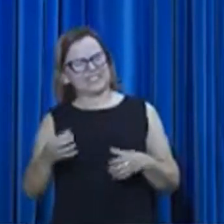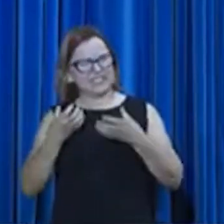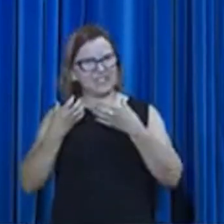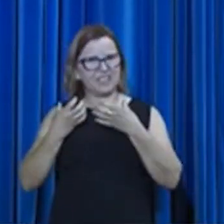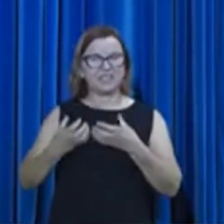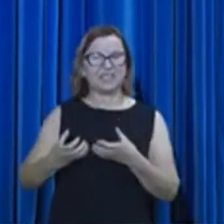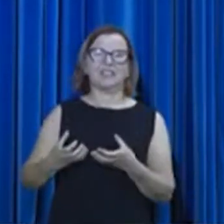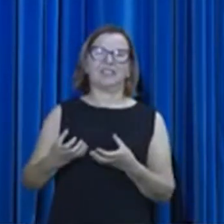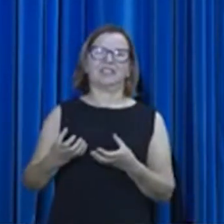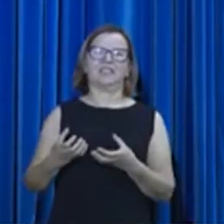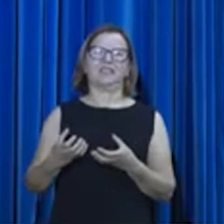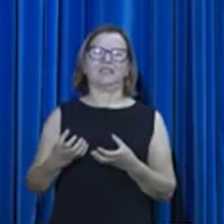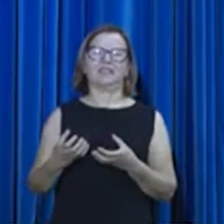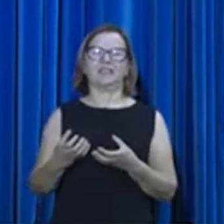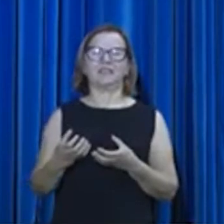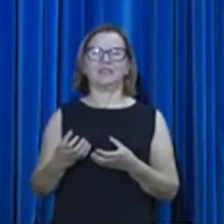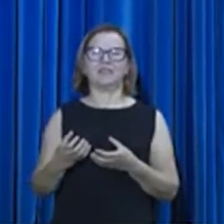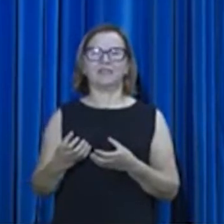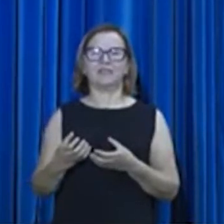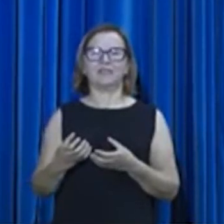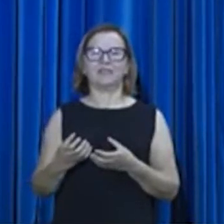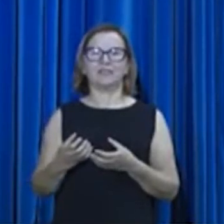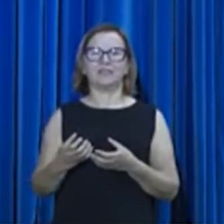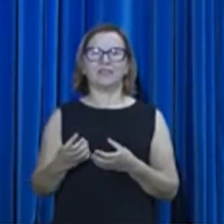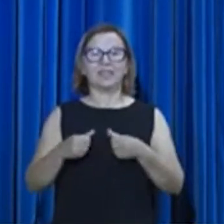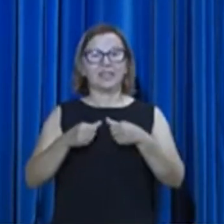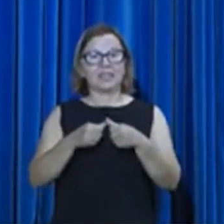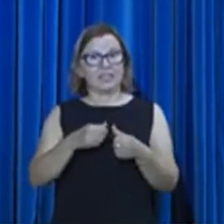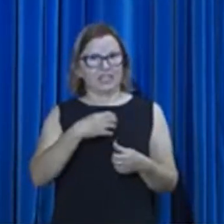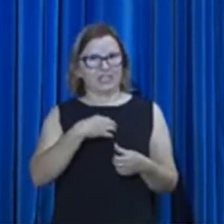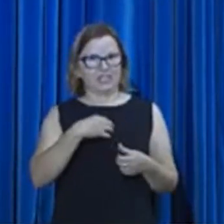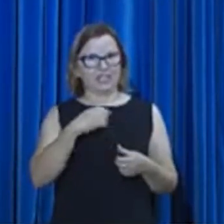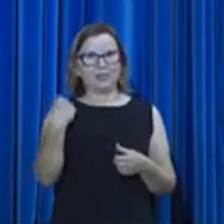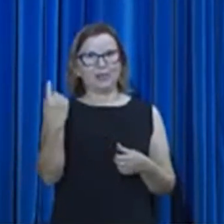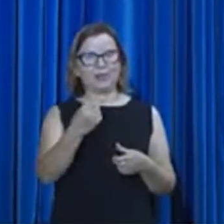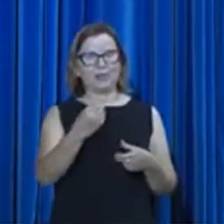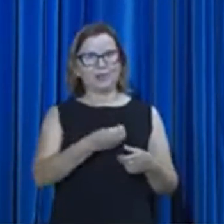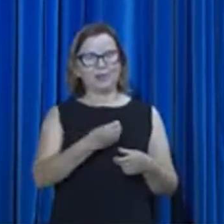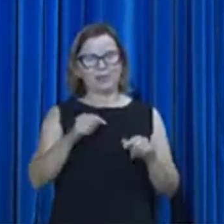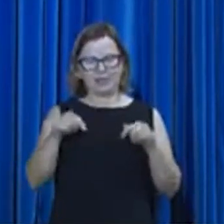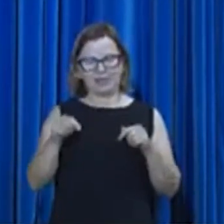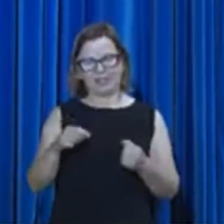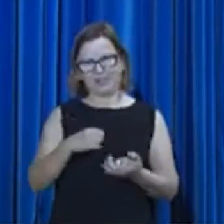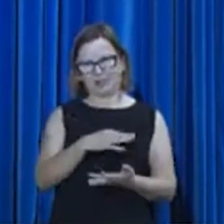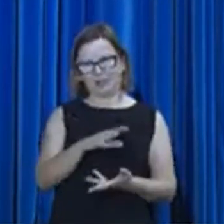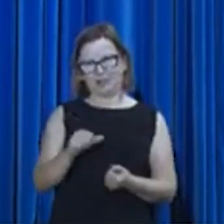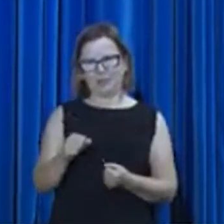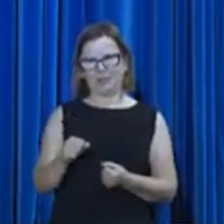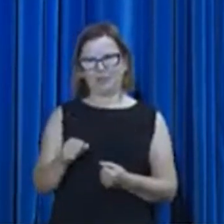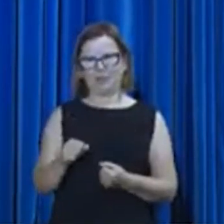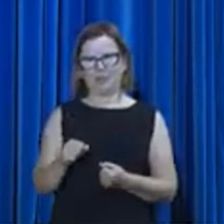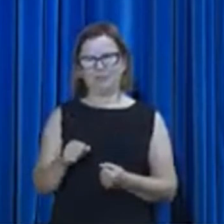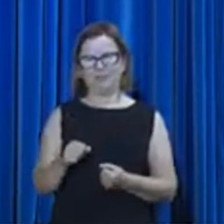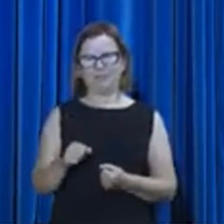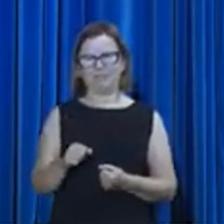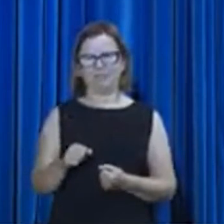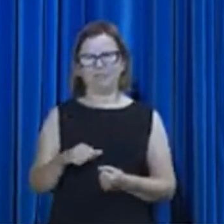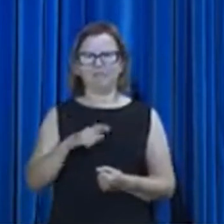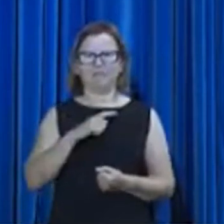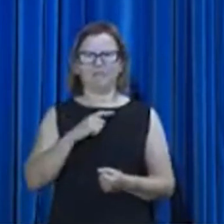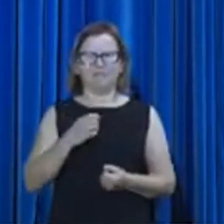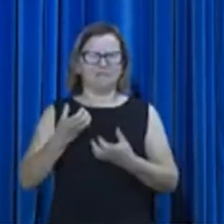fadiga. E é assim que nós vivemos neste mundo. Há um peso,